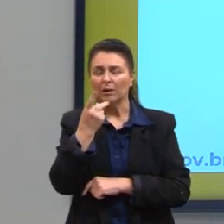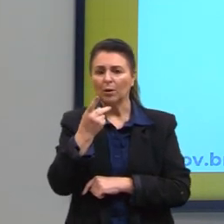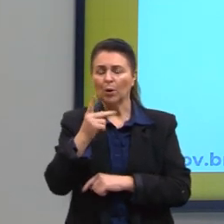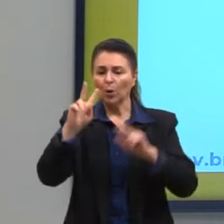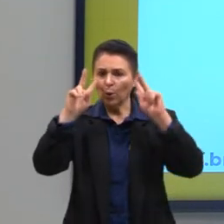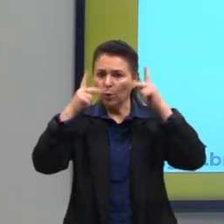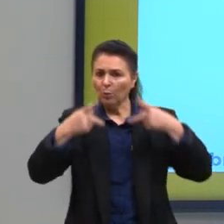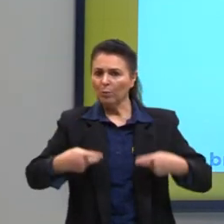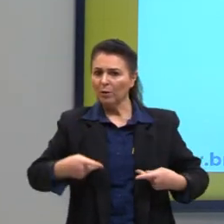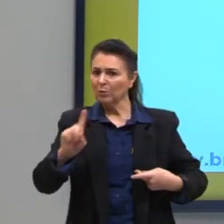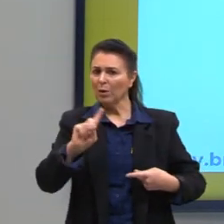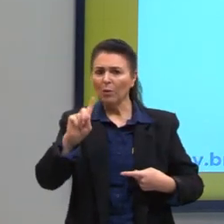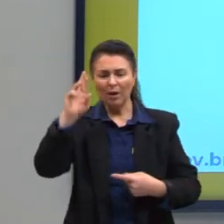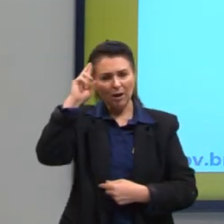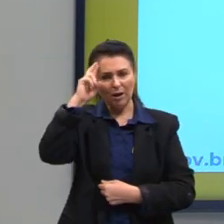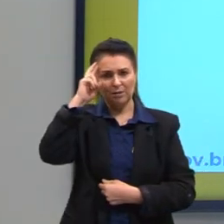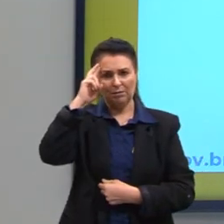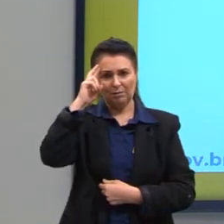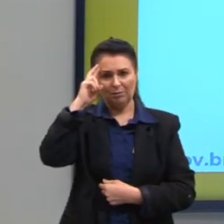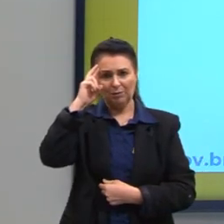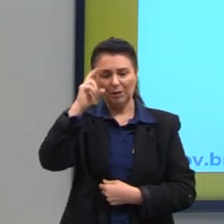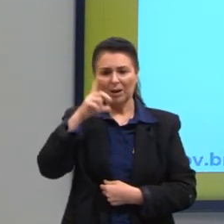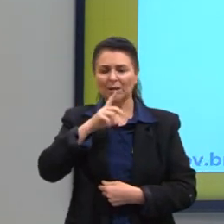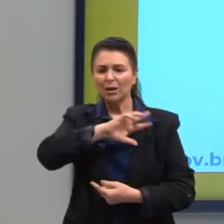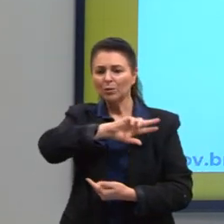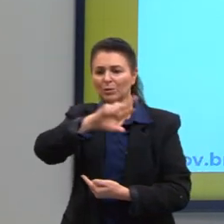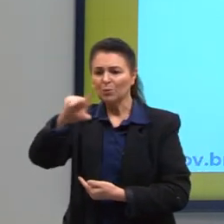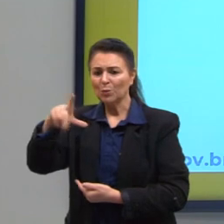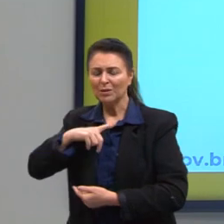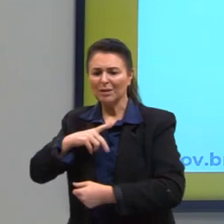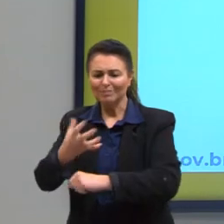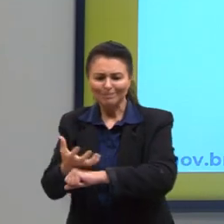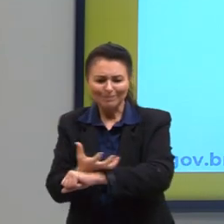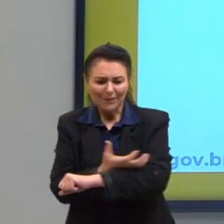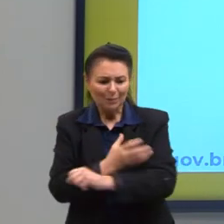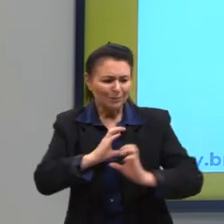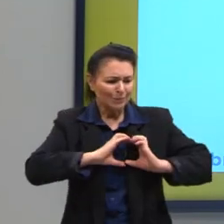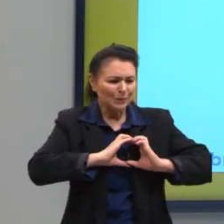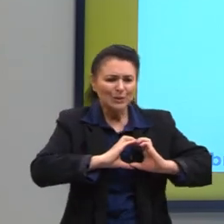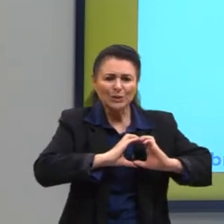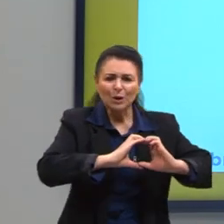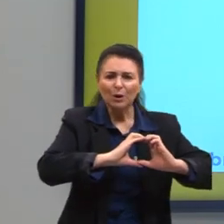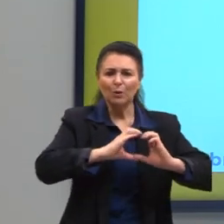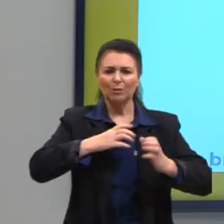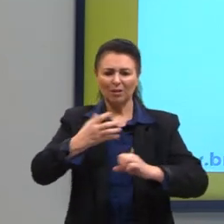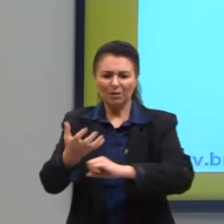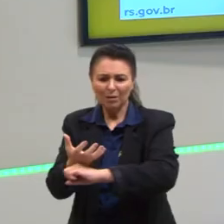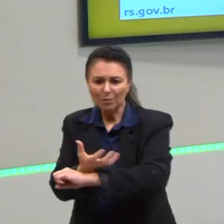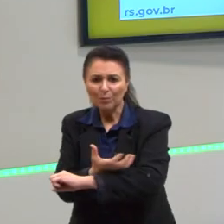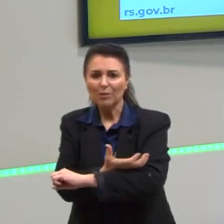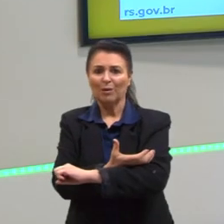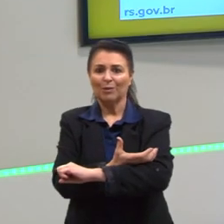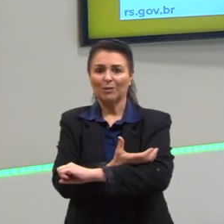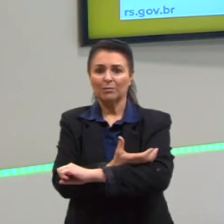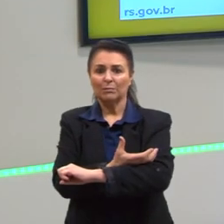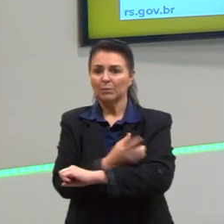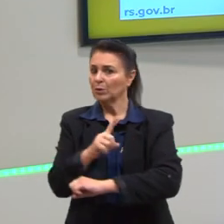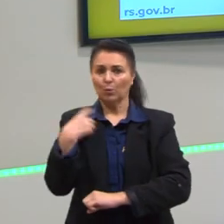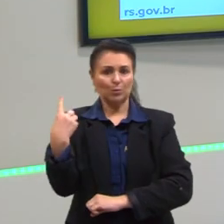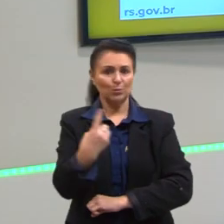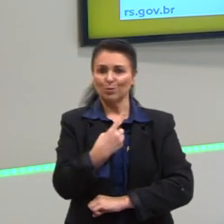humano não é só razão nós temos outras coisas nós temos paixão nós temos emoções e realmente Nós não somos somente razão